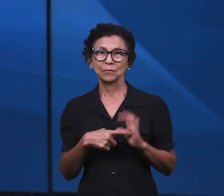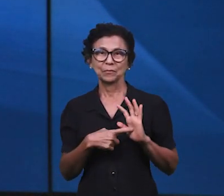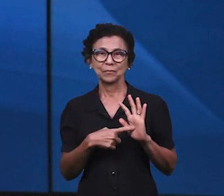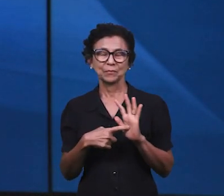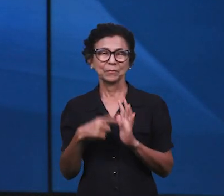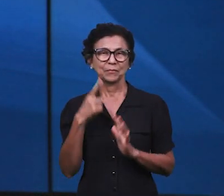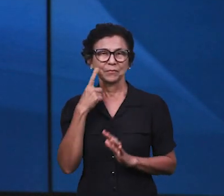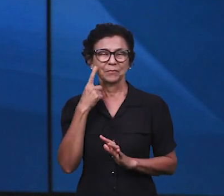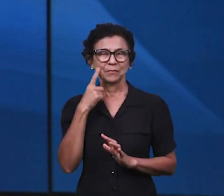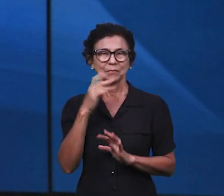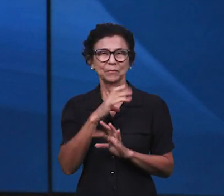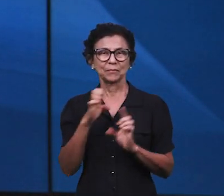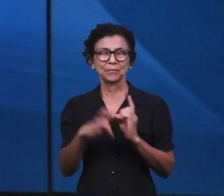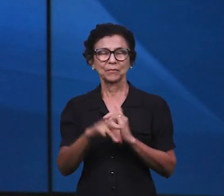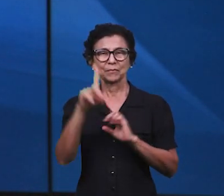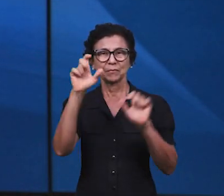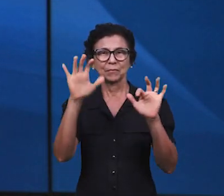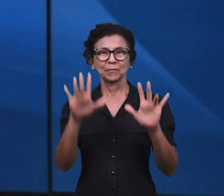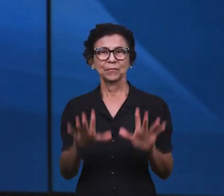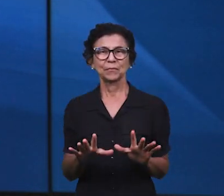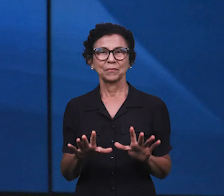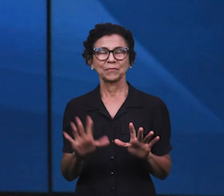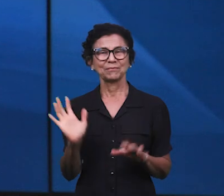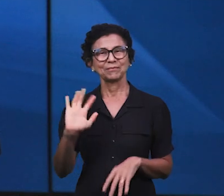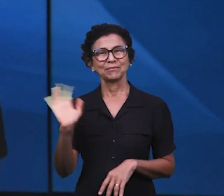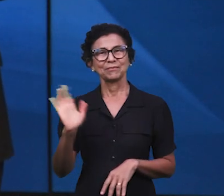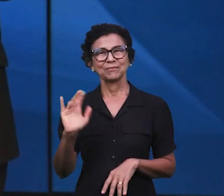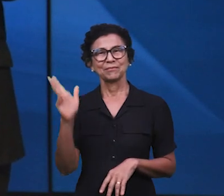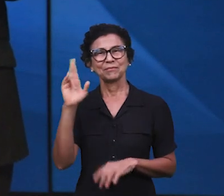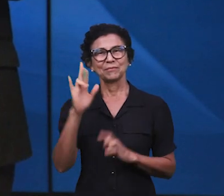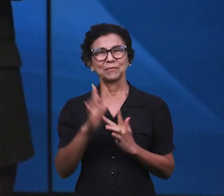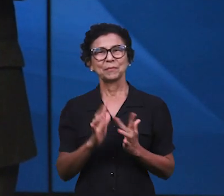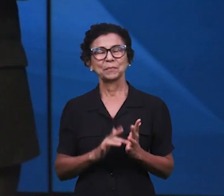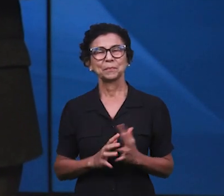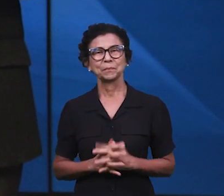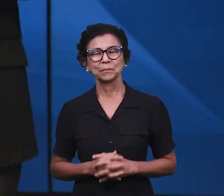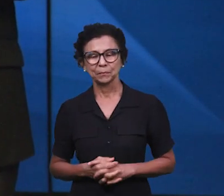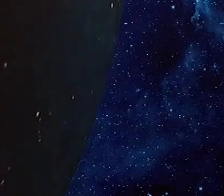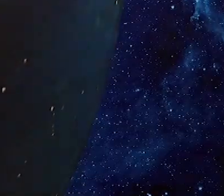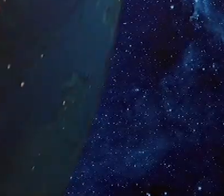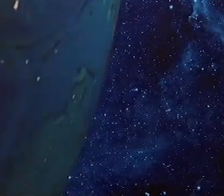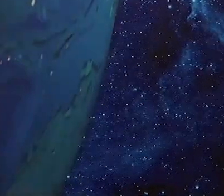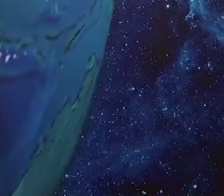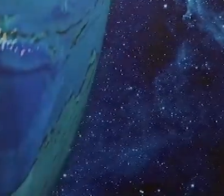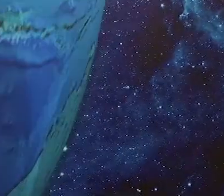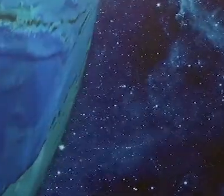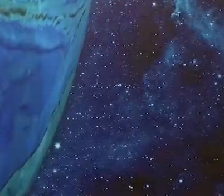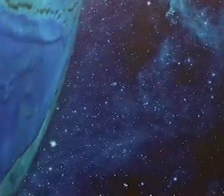você vai participar da Escola Bíblica Dominical. Deus abençoe, até lá e a paz do Senhor Jesus.